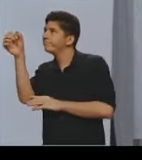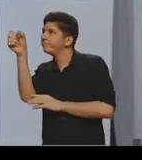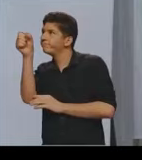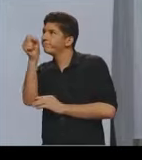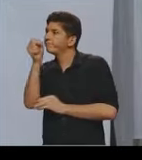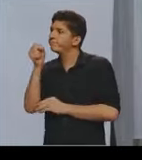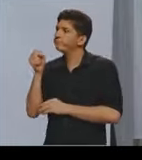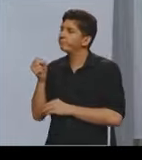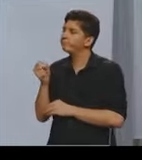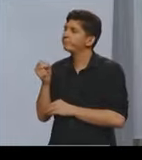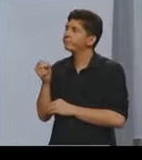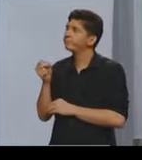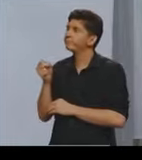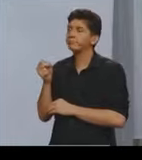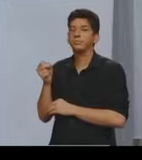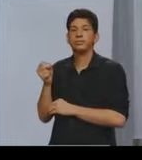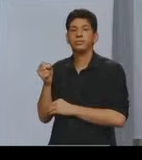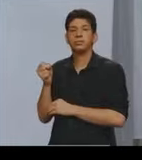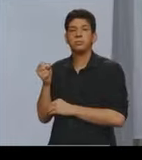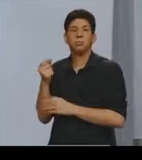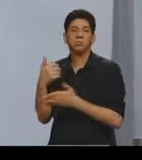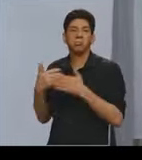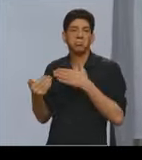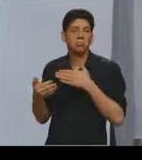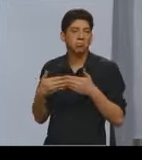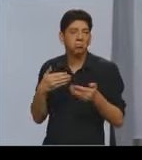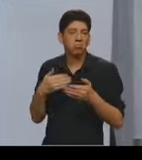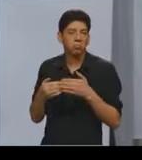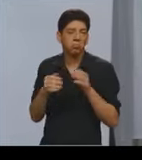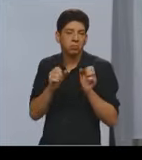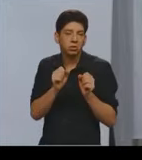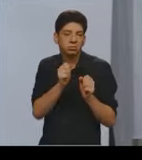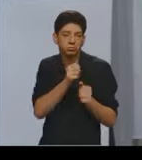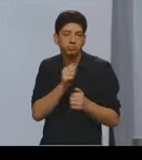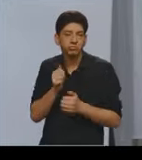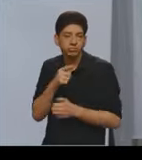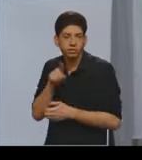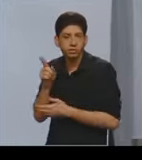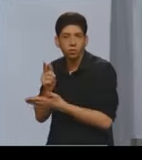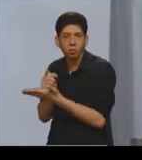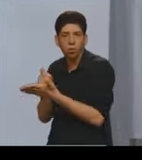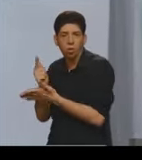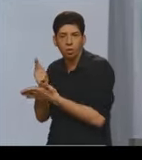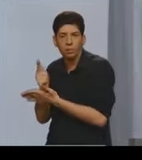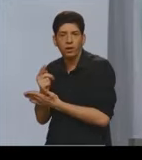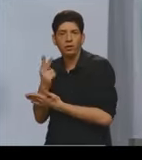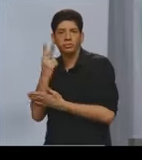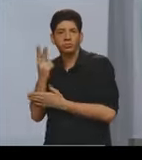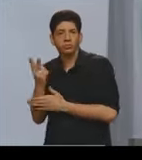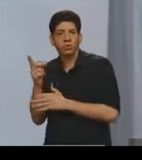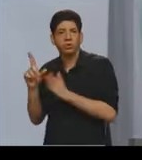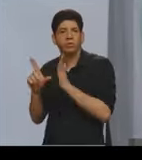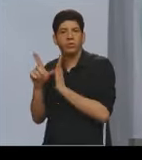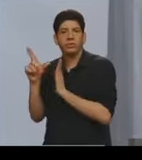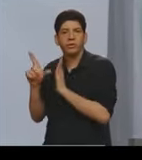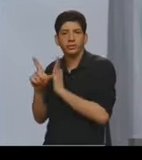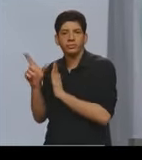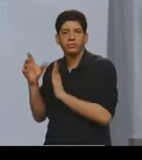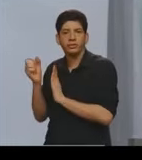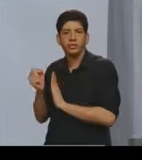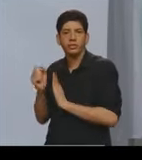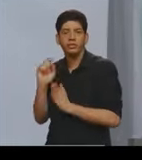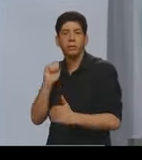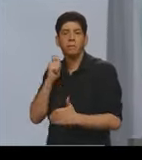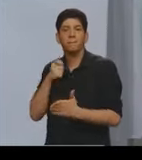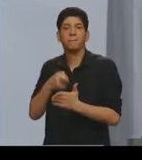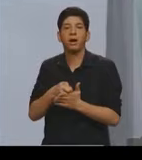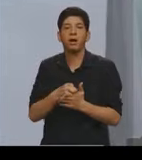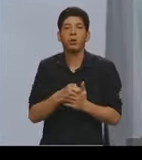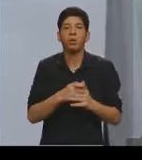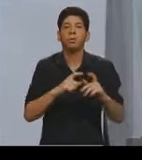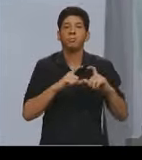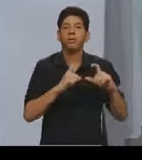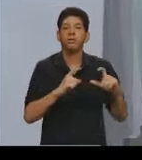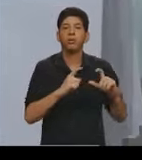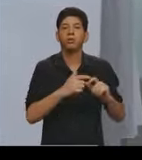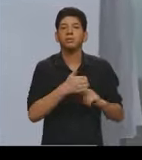comprou, né? Qualquer um de nós poderíamos ter comprado 2 litros de leite e pagado com a nota de